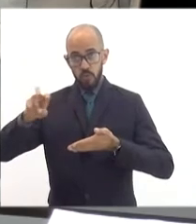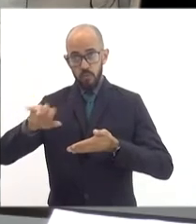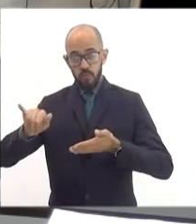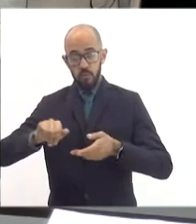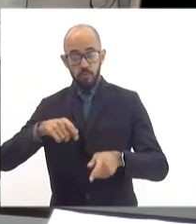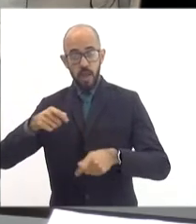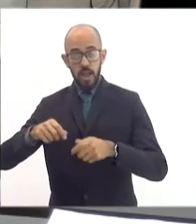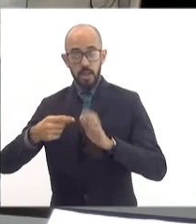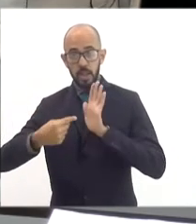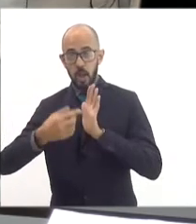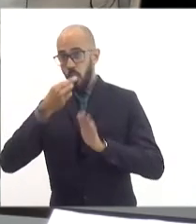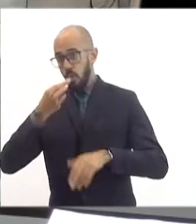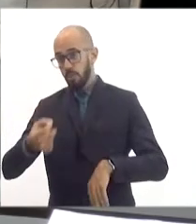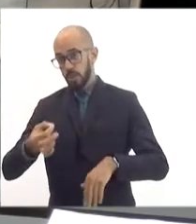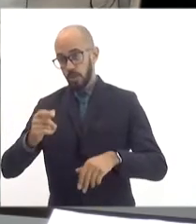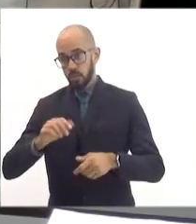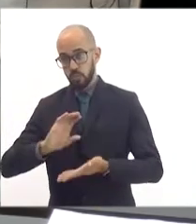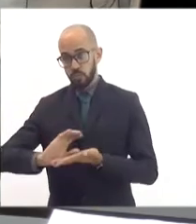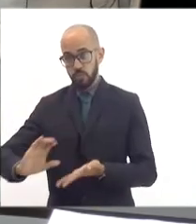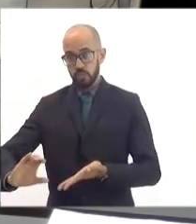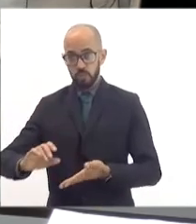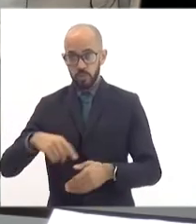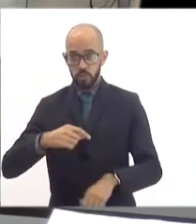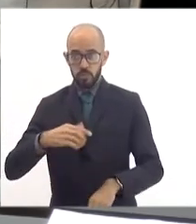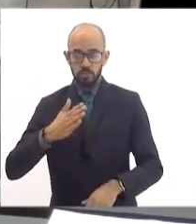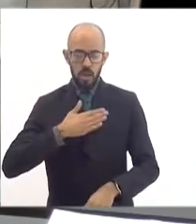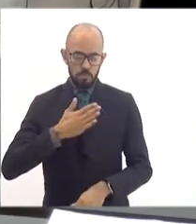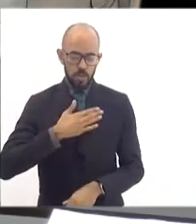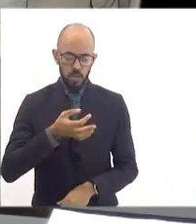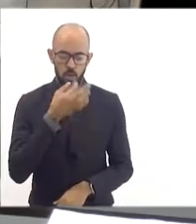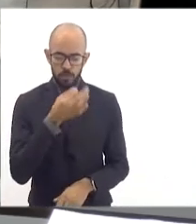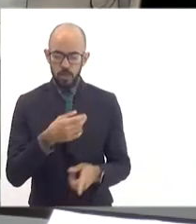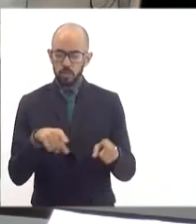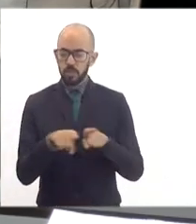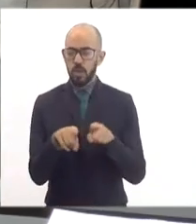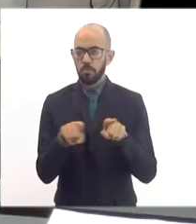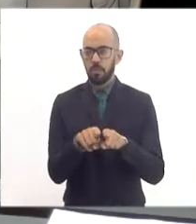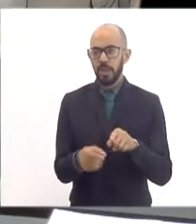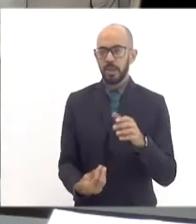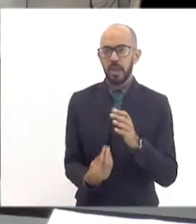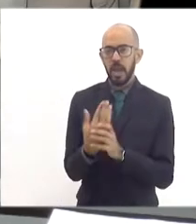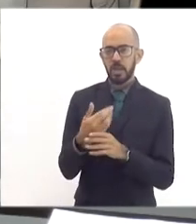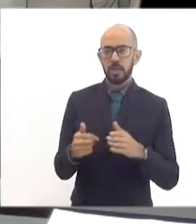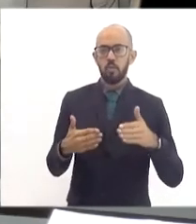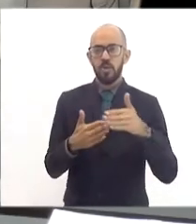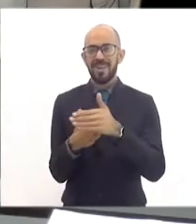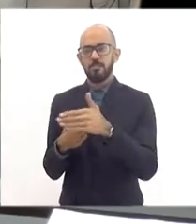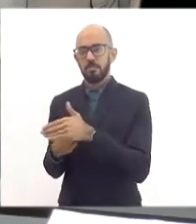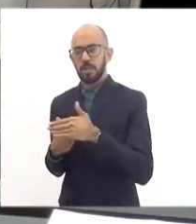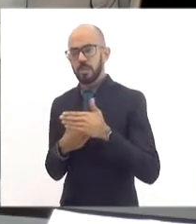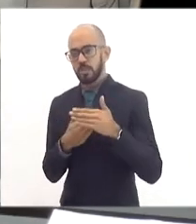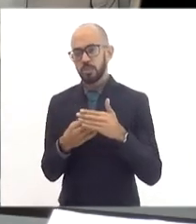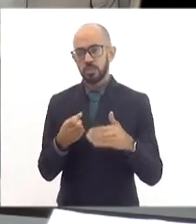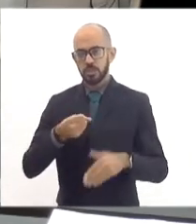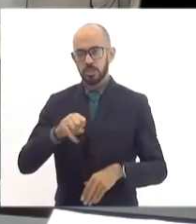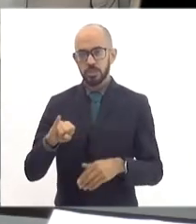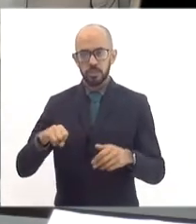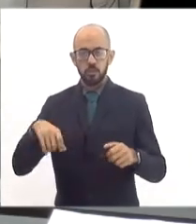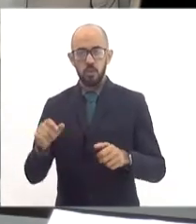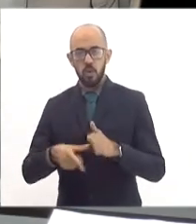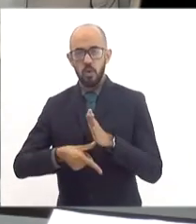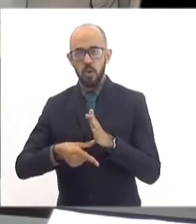investimento. Também nos parece que isso inviabilizaria, se for